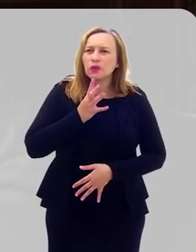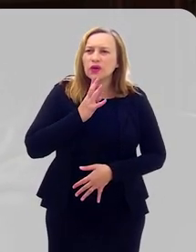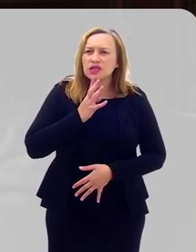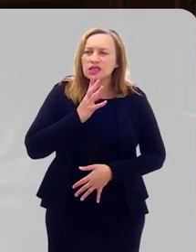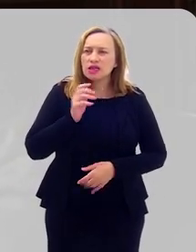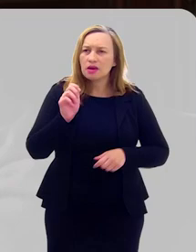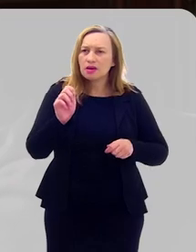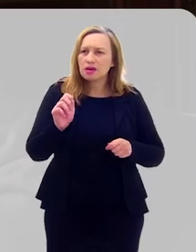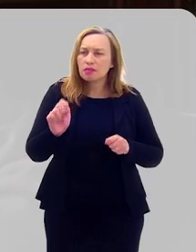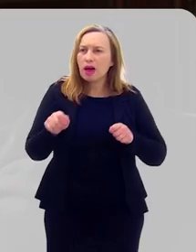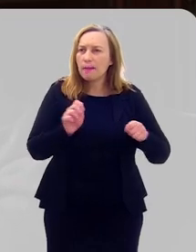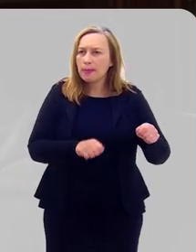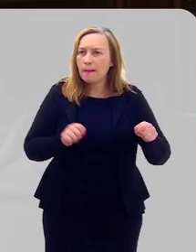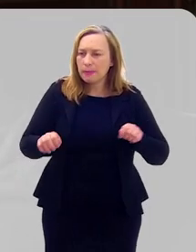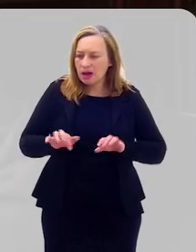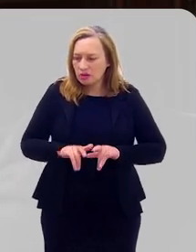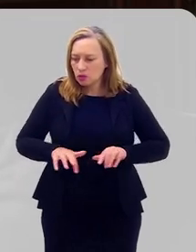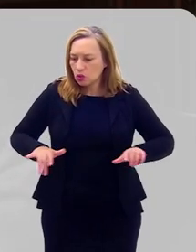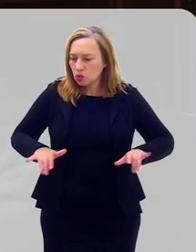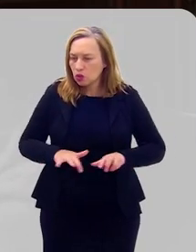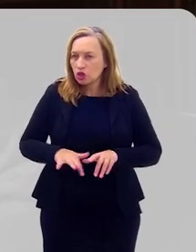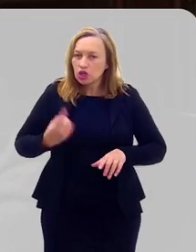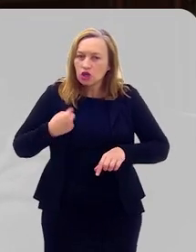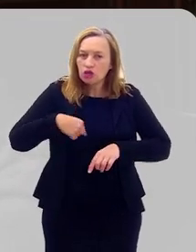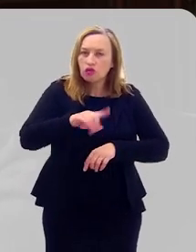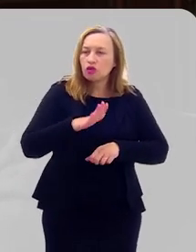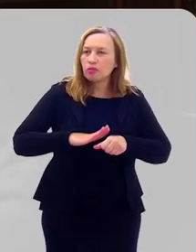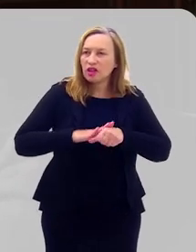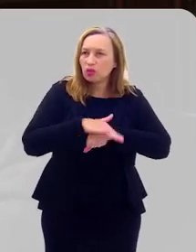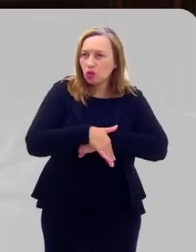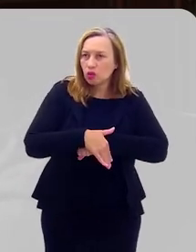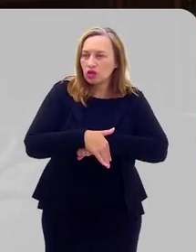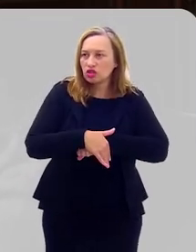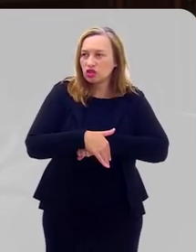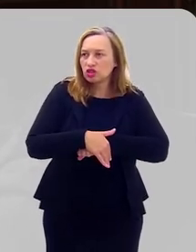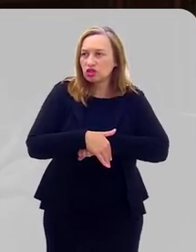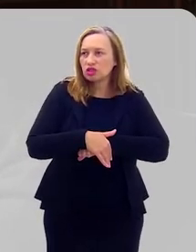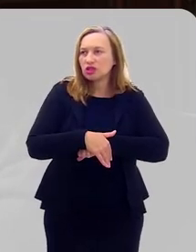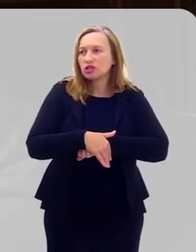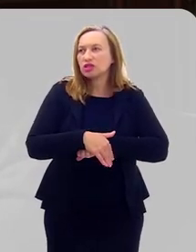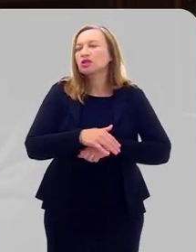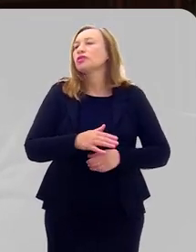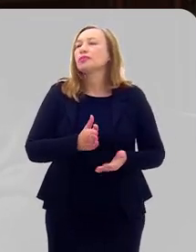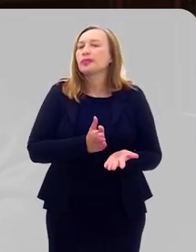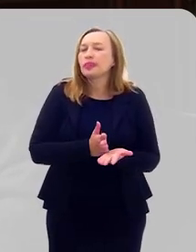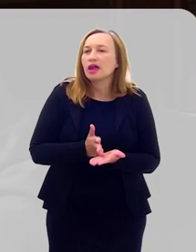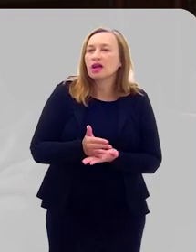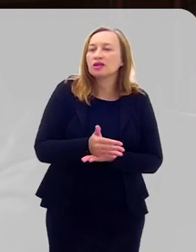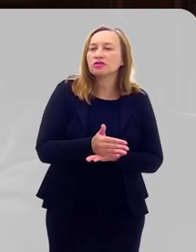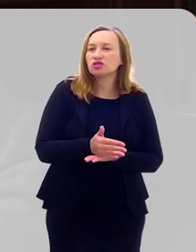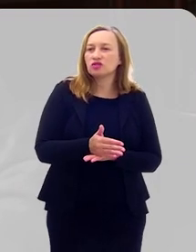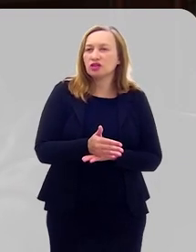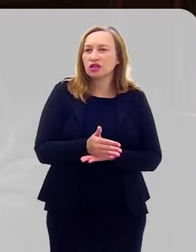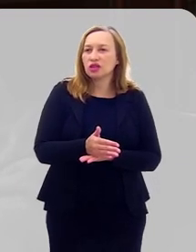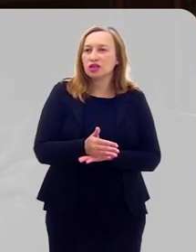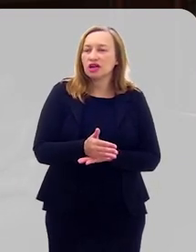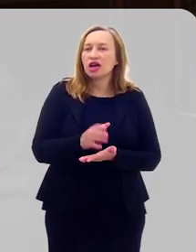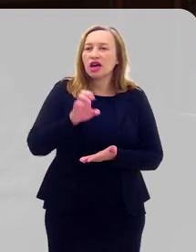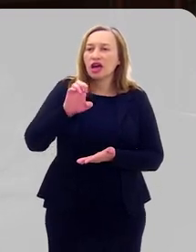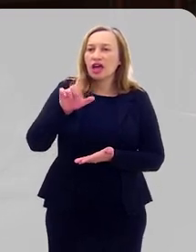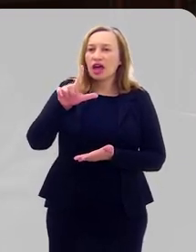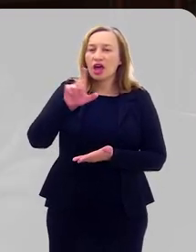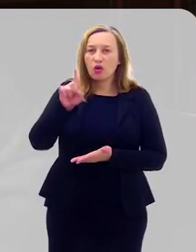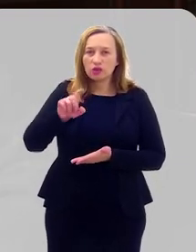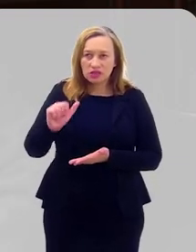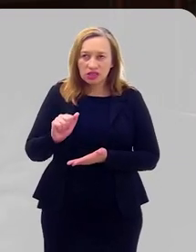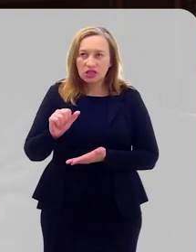baixista acompanhando algumas bandas. Em 84 fui embora, me fui para a noite, no caso, já tocava na noite, tocava nos bares, onde